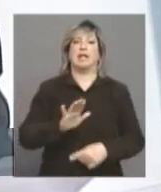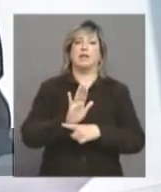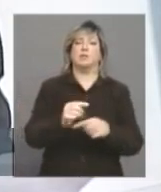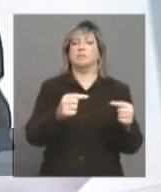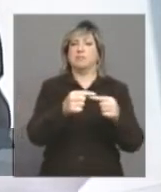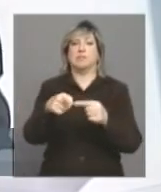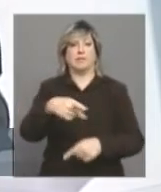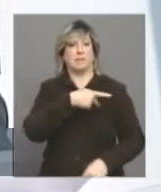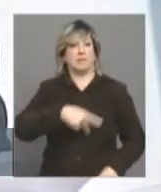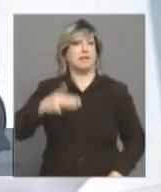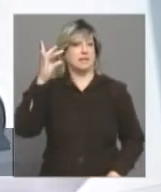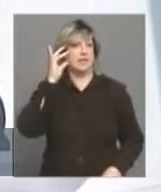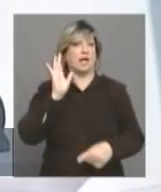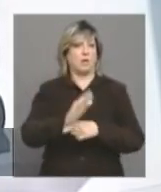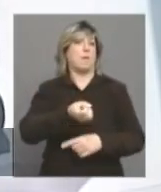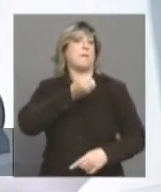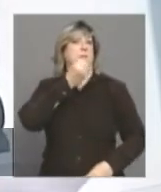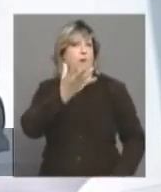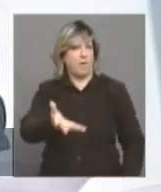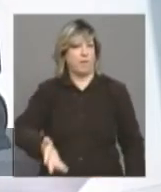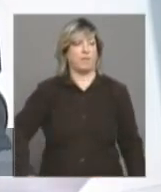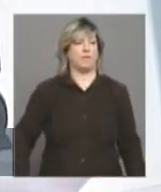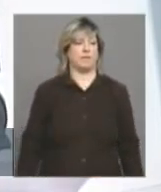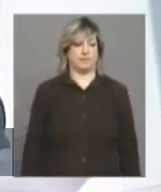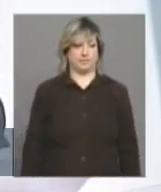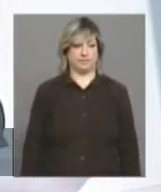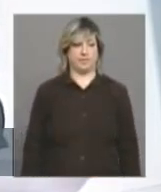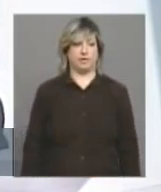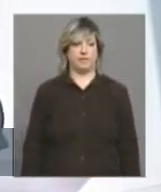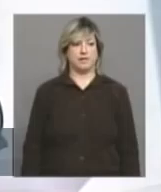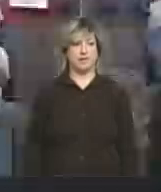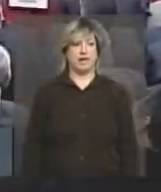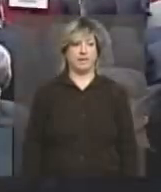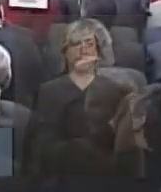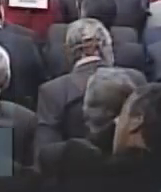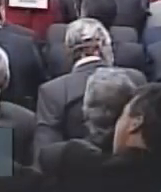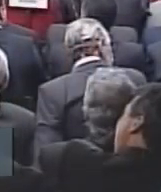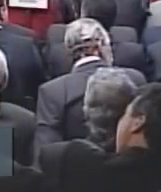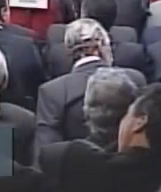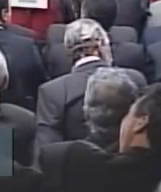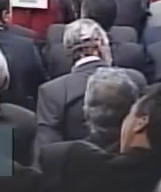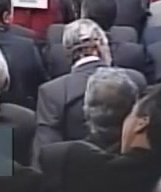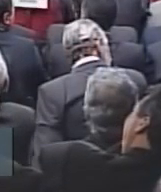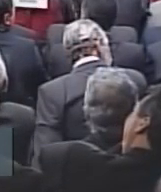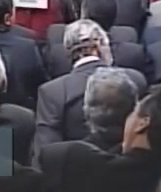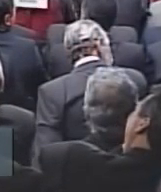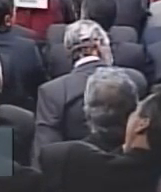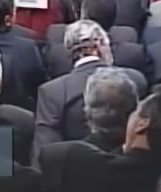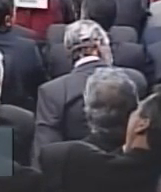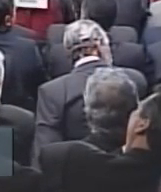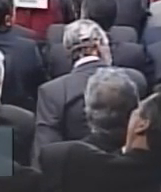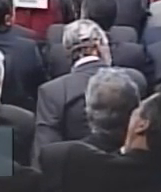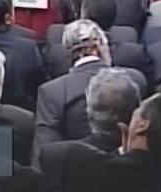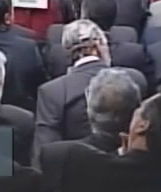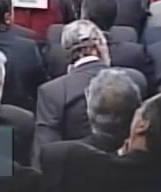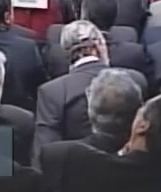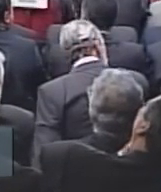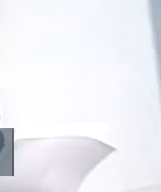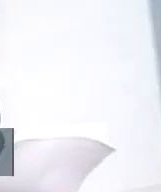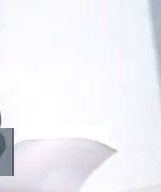Vossa Excelência, Presidenta Dilma, de forma determinada e até, podemos dizer, de forma intransigente.